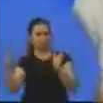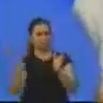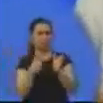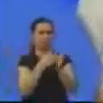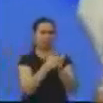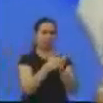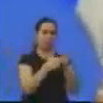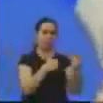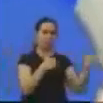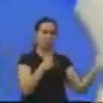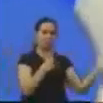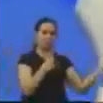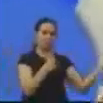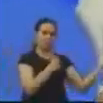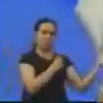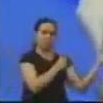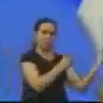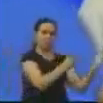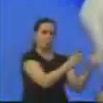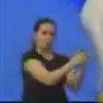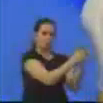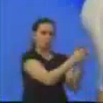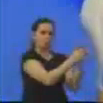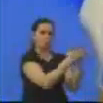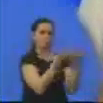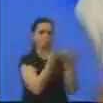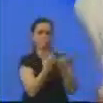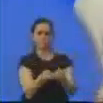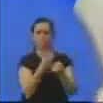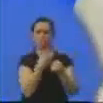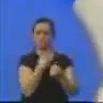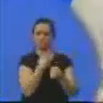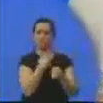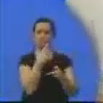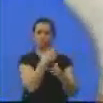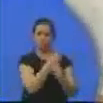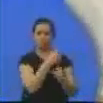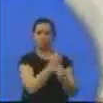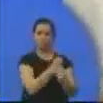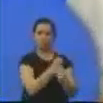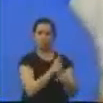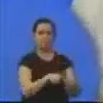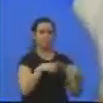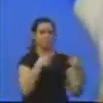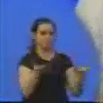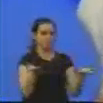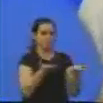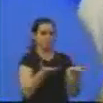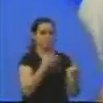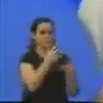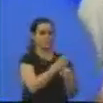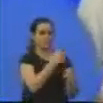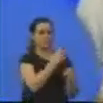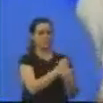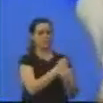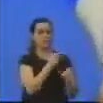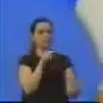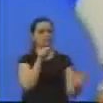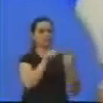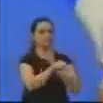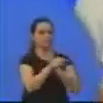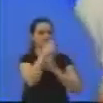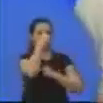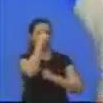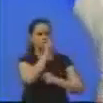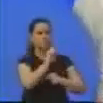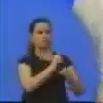de máximo. Ponto de máximo, então é o que eu quero. Tá? Até aí está indo bem. Agora, nós vamos fazer as contas para descobrir. A pergunta era,